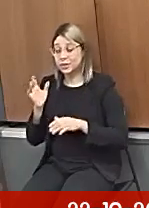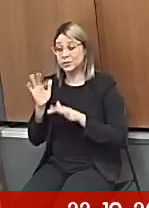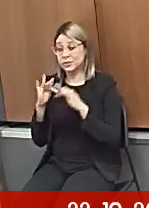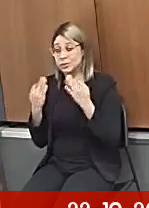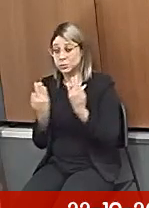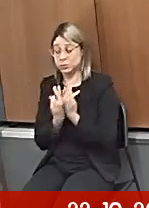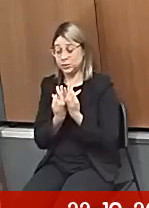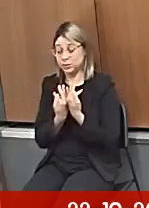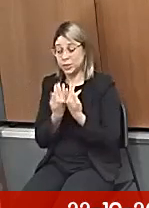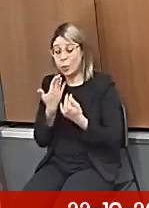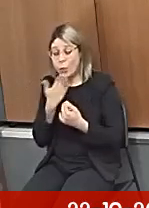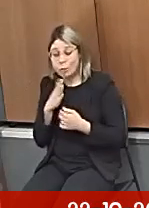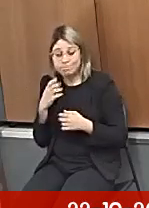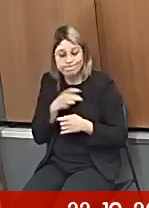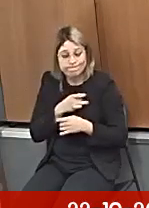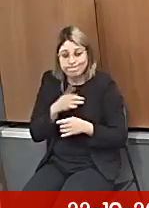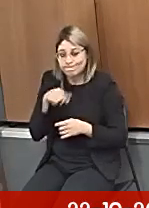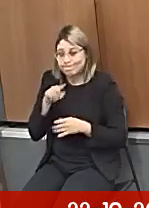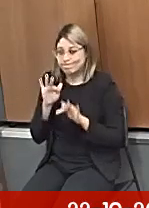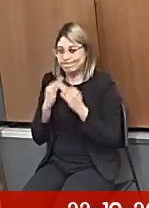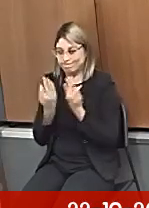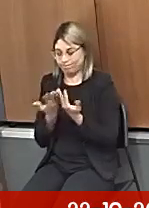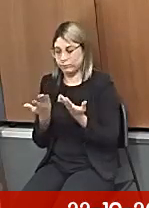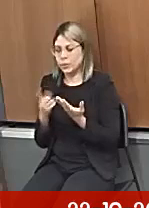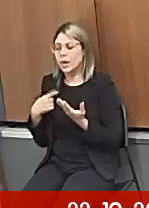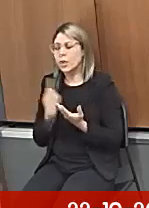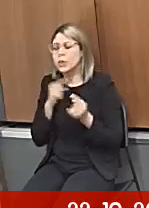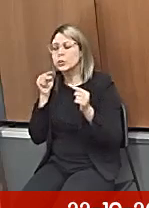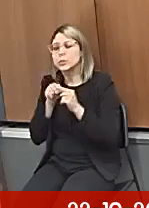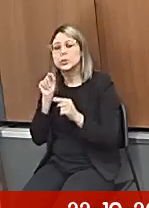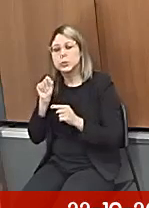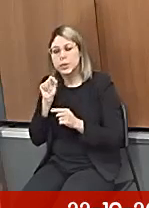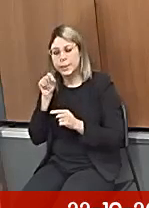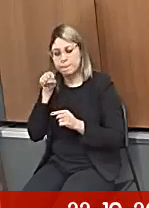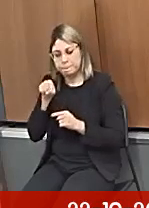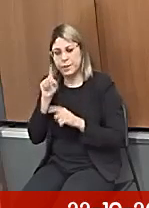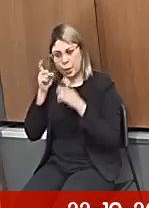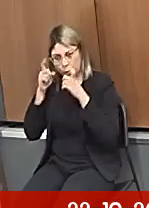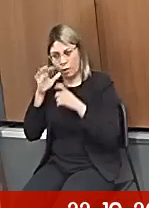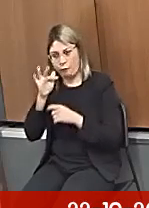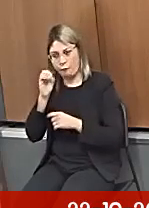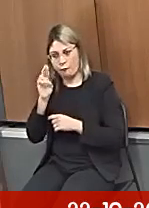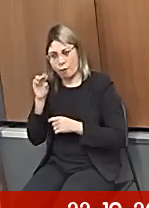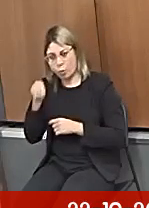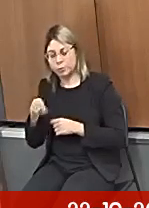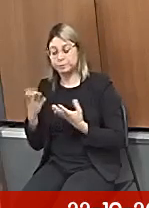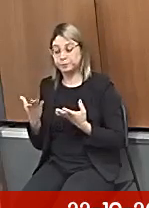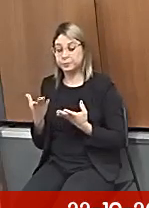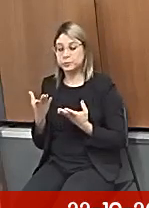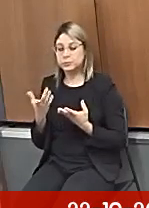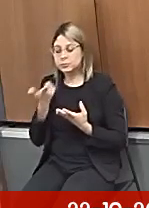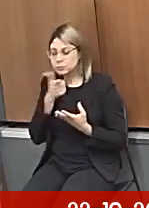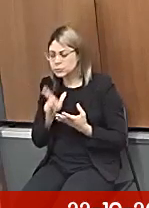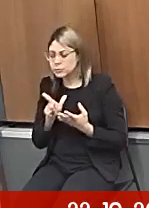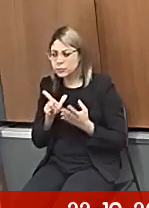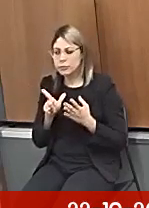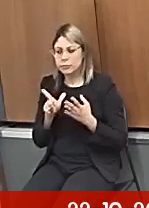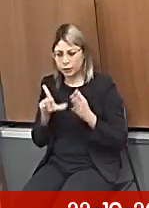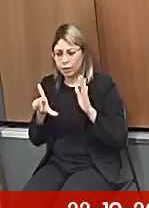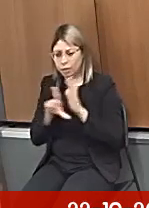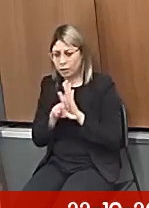dessas famílias. Então, o que a gente pretende com a realização desse fórum? Que as coisas sejam implementadas